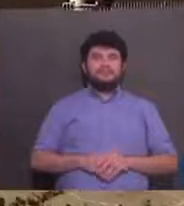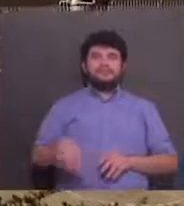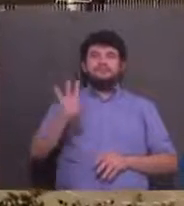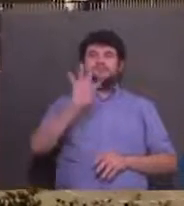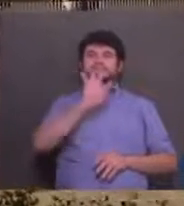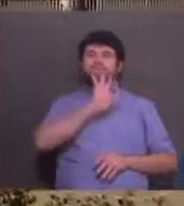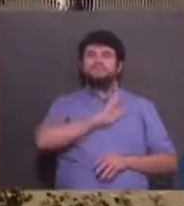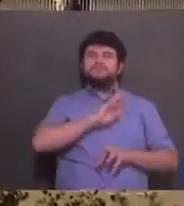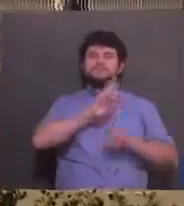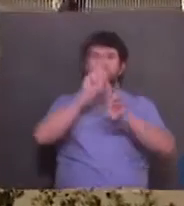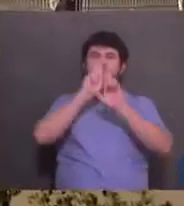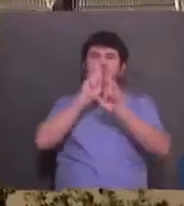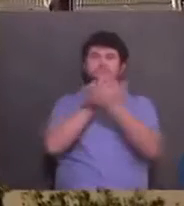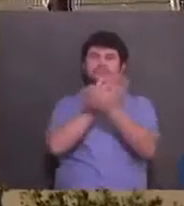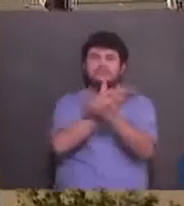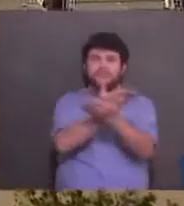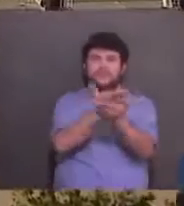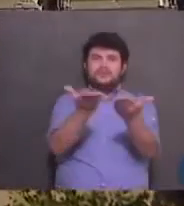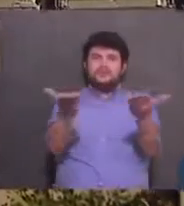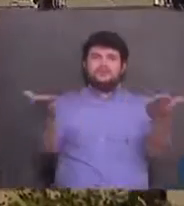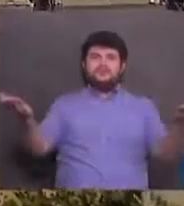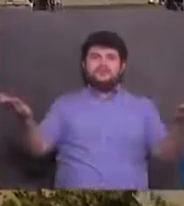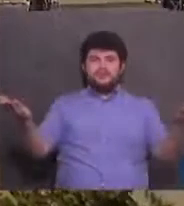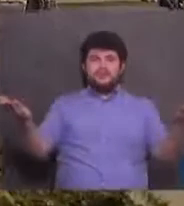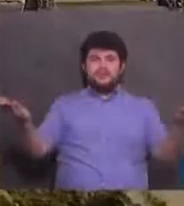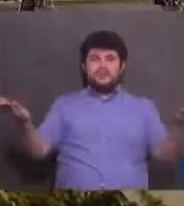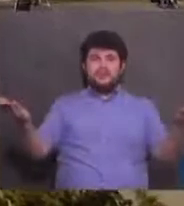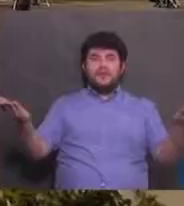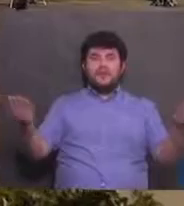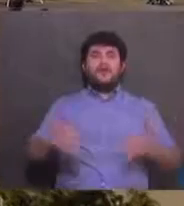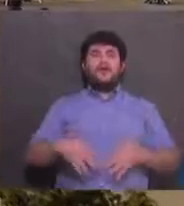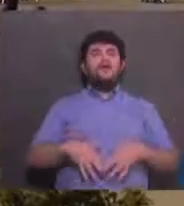O Senhor esteja convosco.